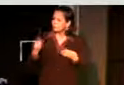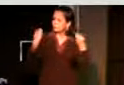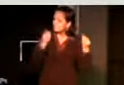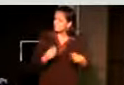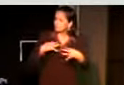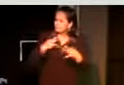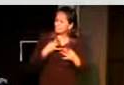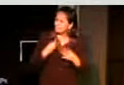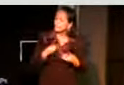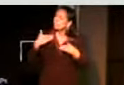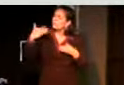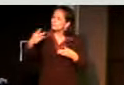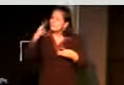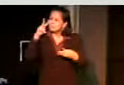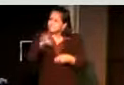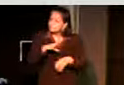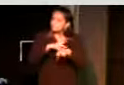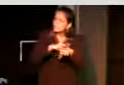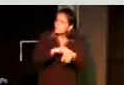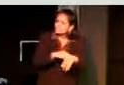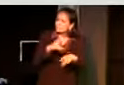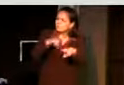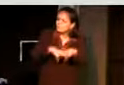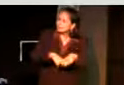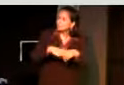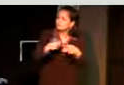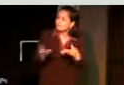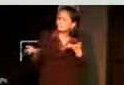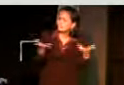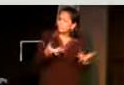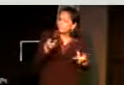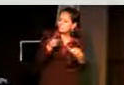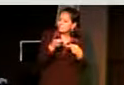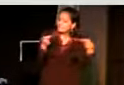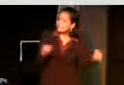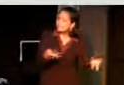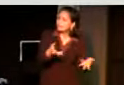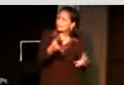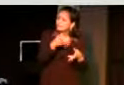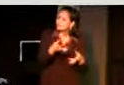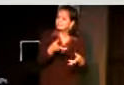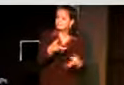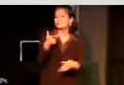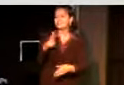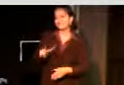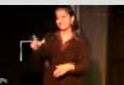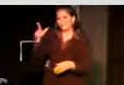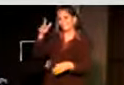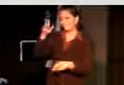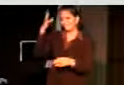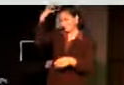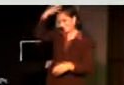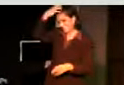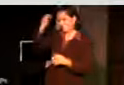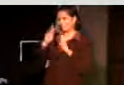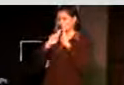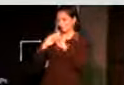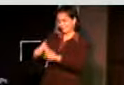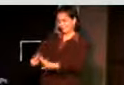te vestimos quando te vimos doente ou na prisão e fomos visitar-te então o rei eles